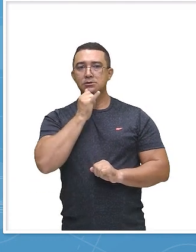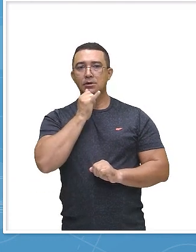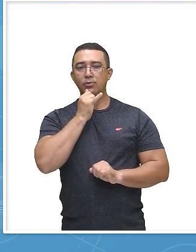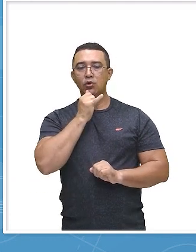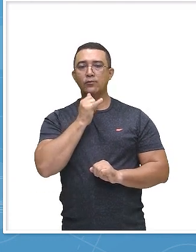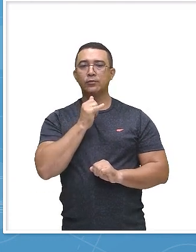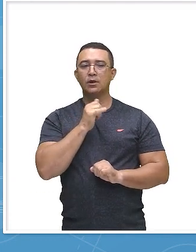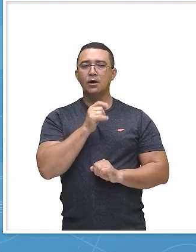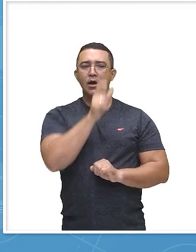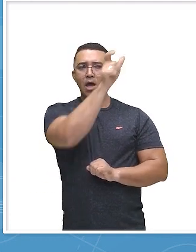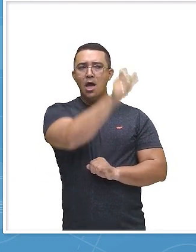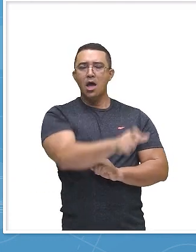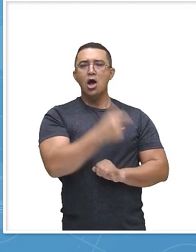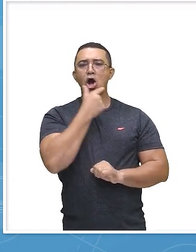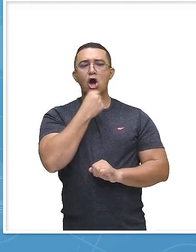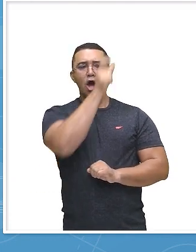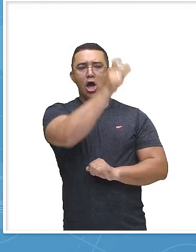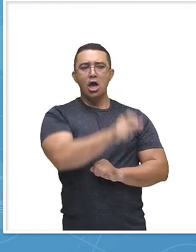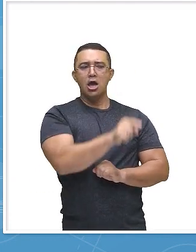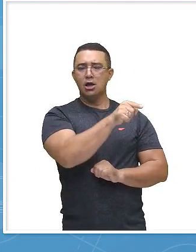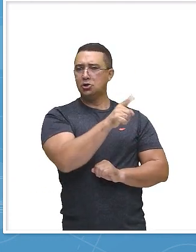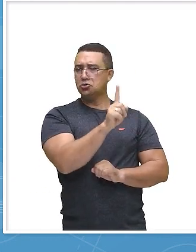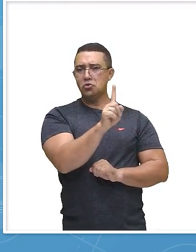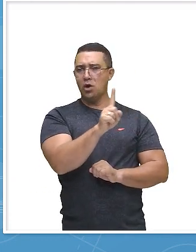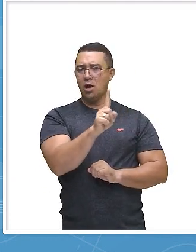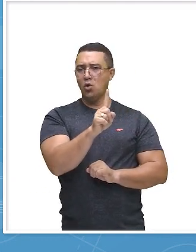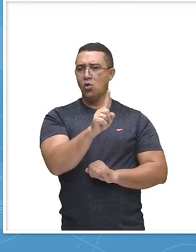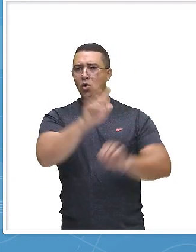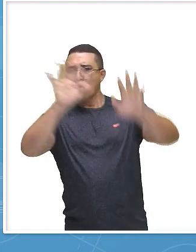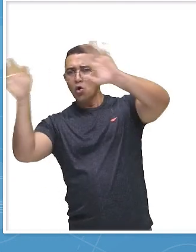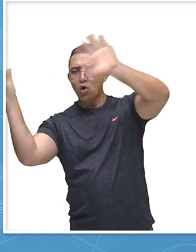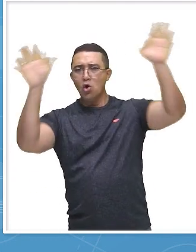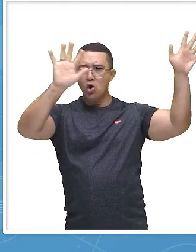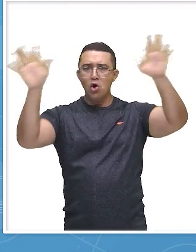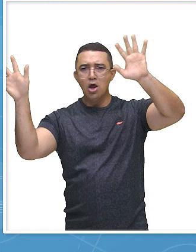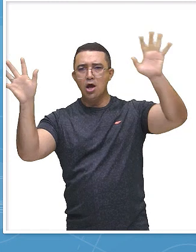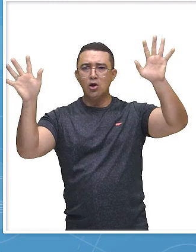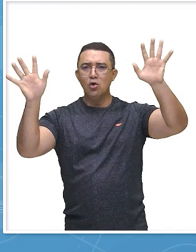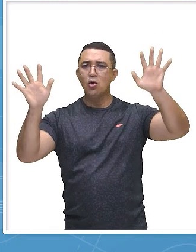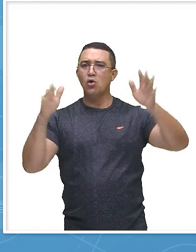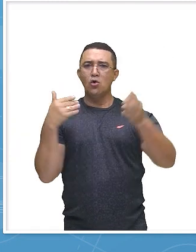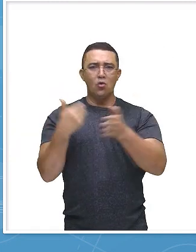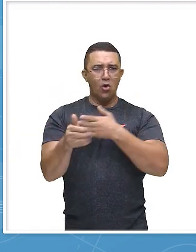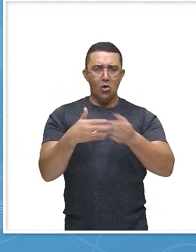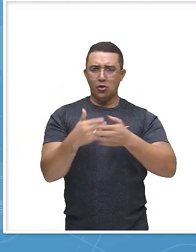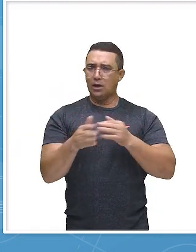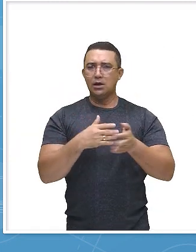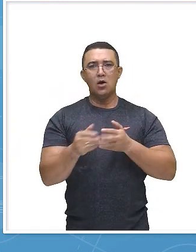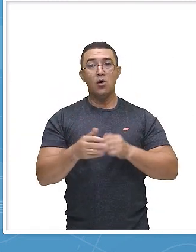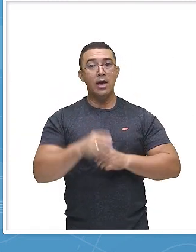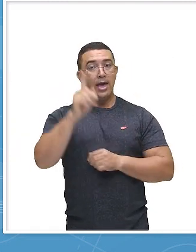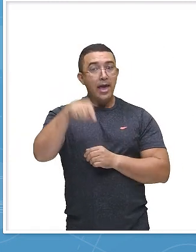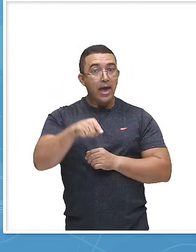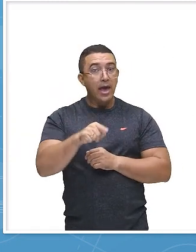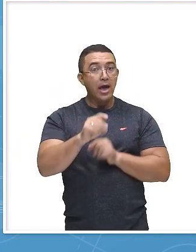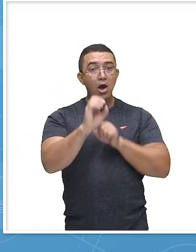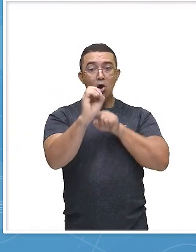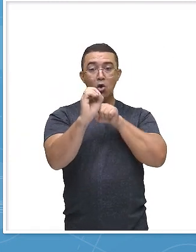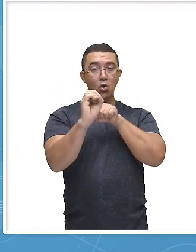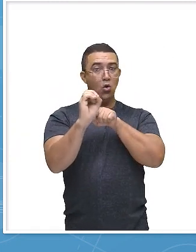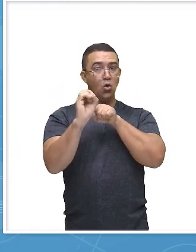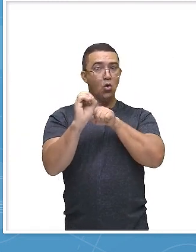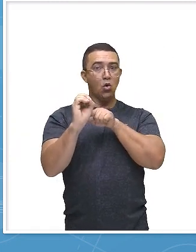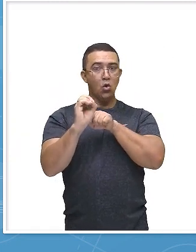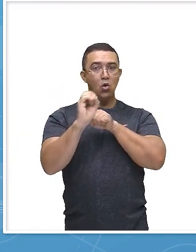qualquer, ele é o goleiro, correto? Veja, não é, olha o um aqui, né, antecedendo o substantivo